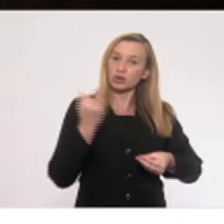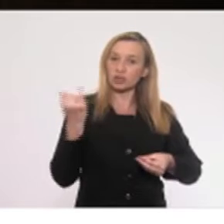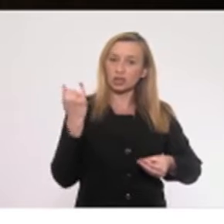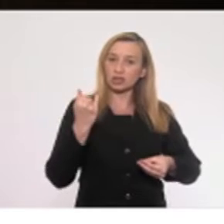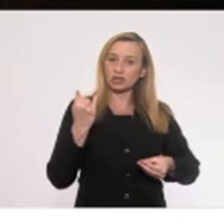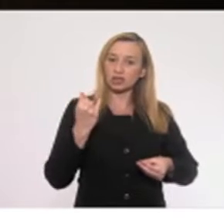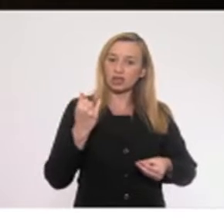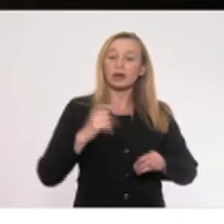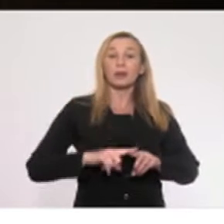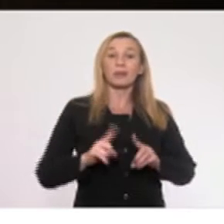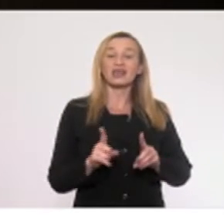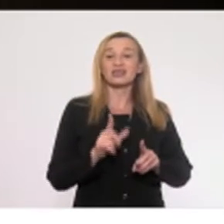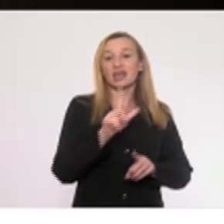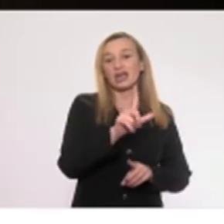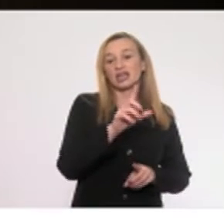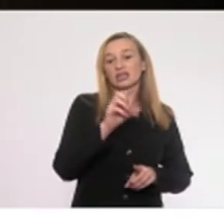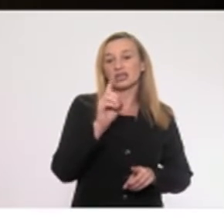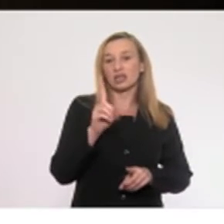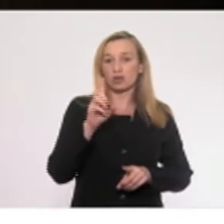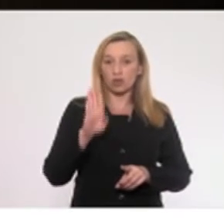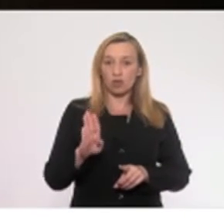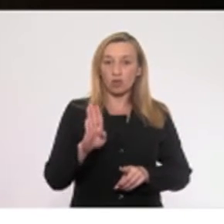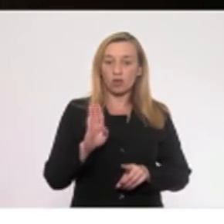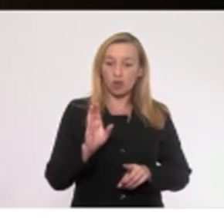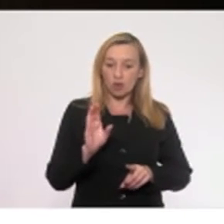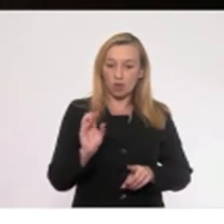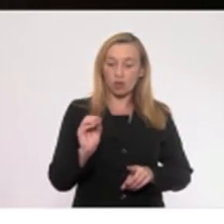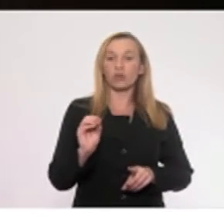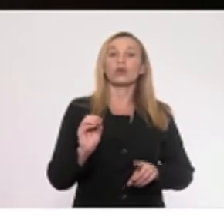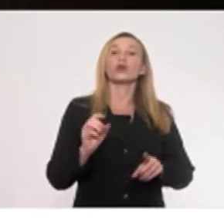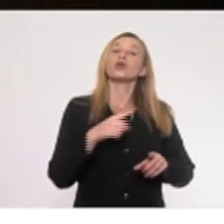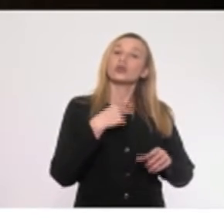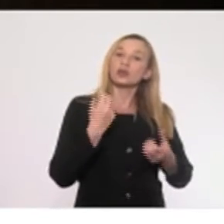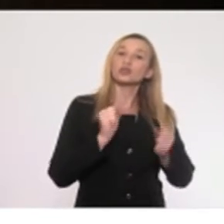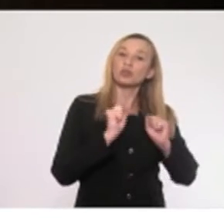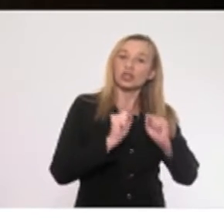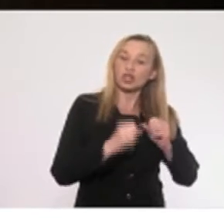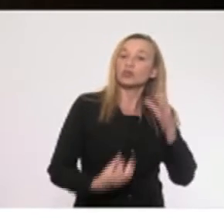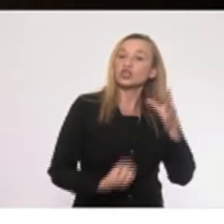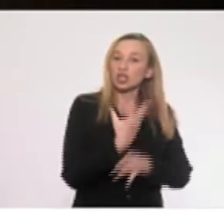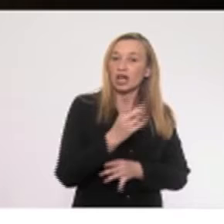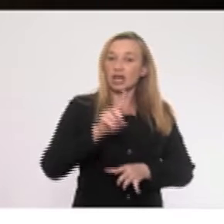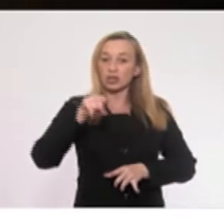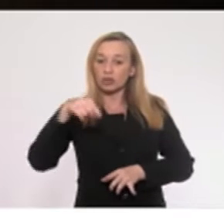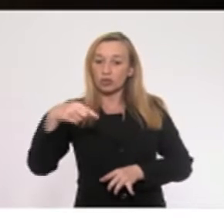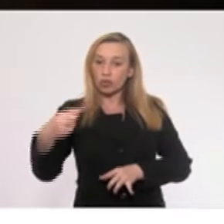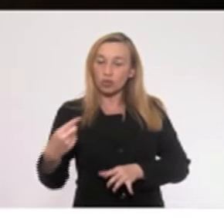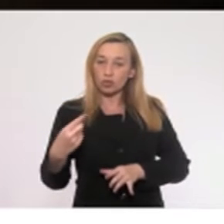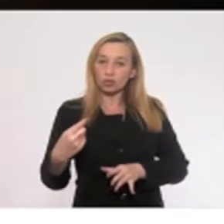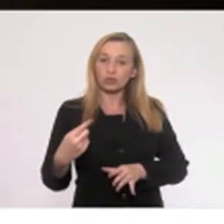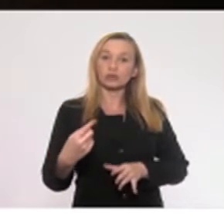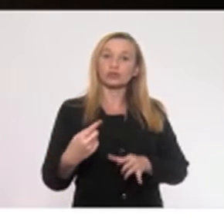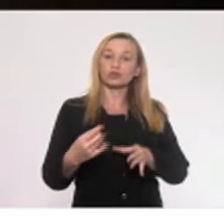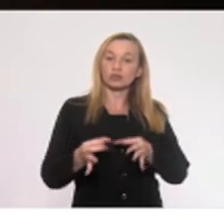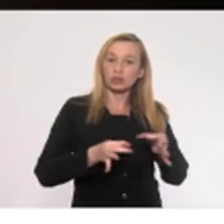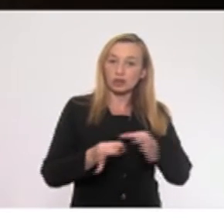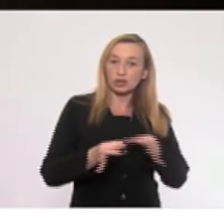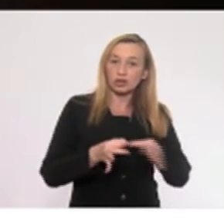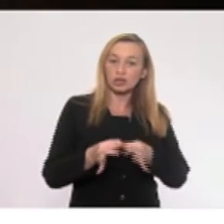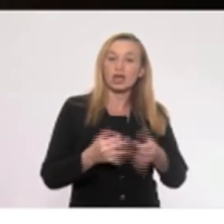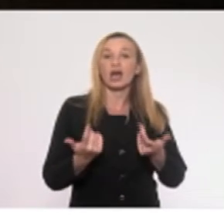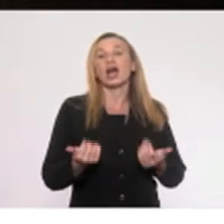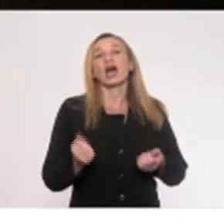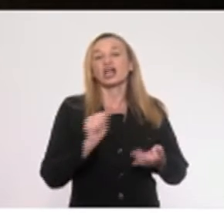mas na LDO. Acho que poderemos criar um outro dispositivo, impor de outra forma, seja através da